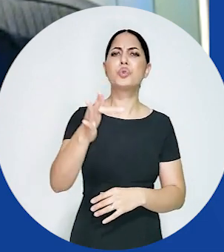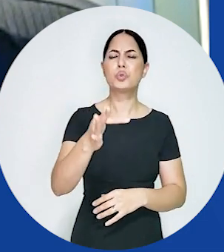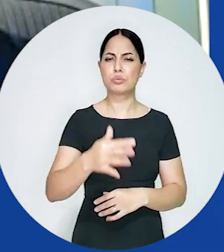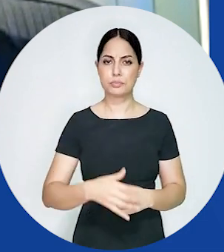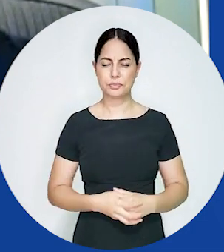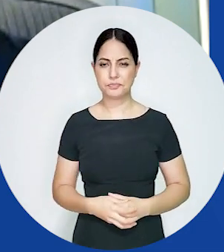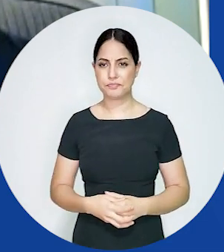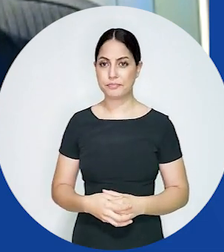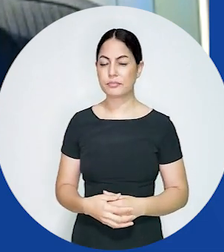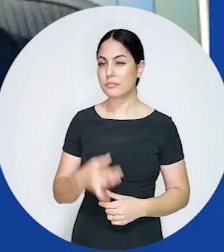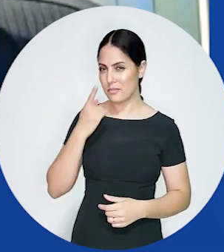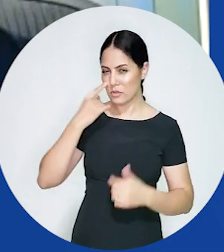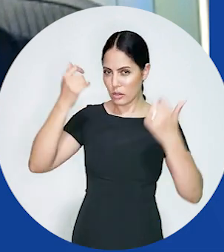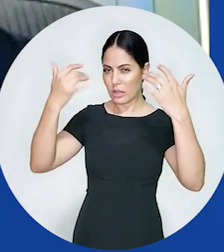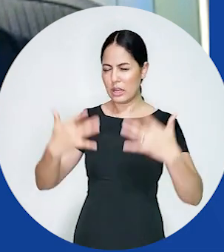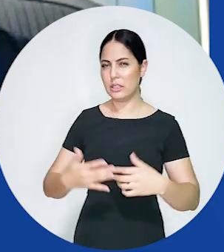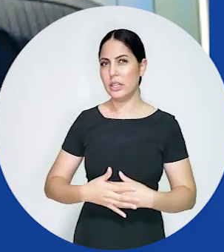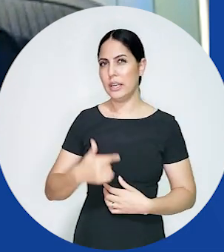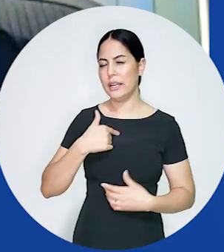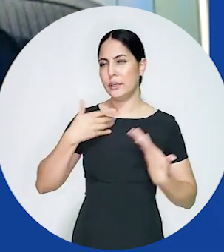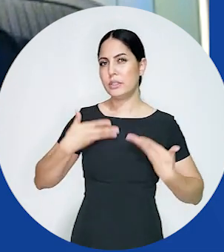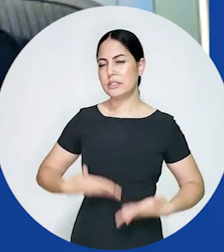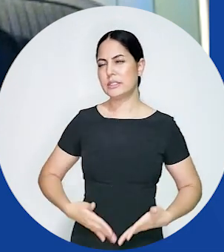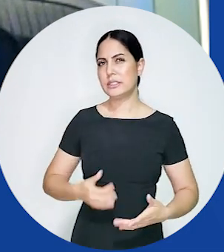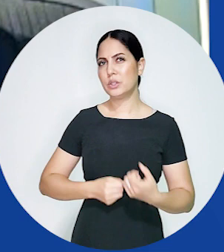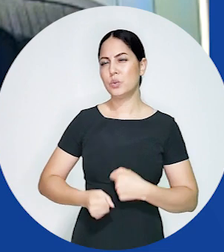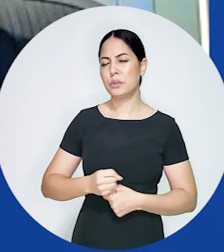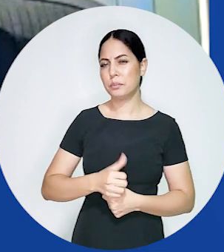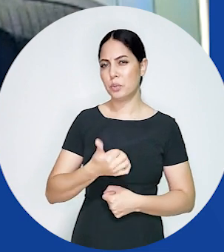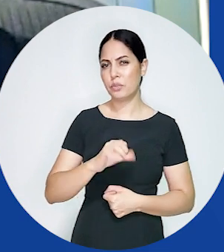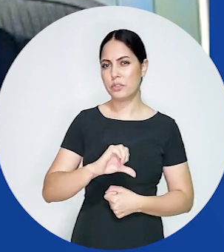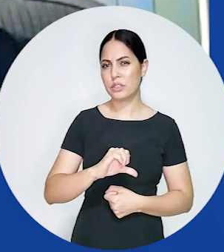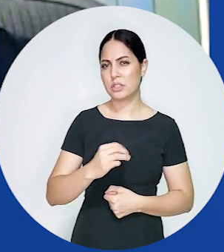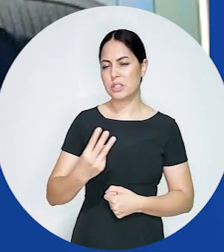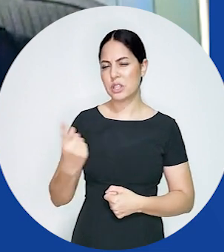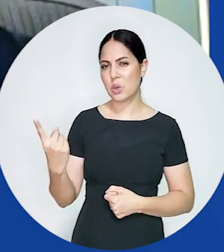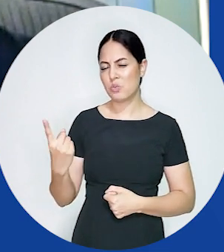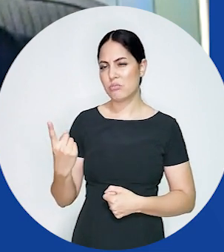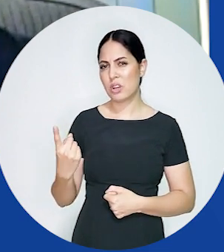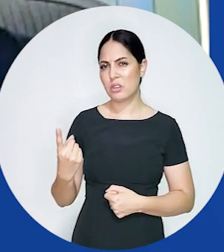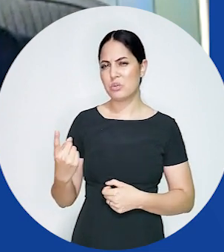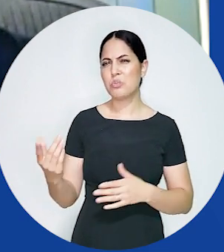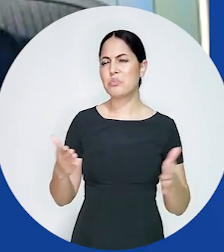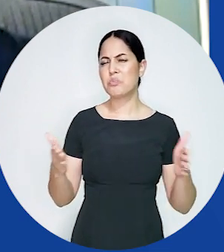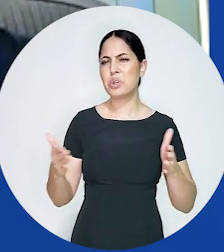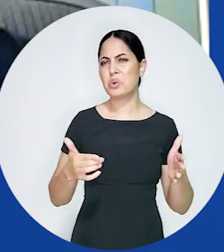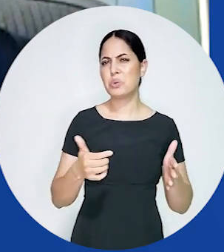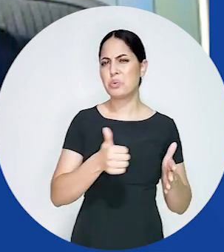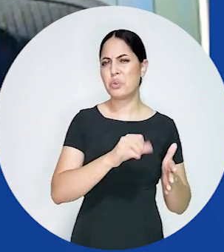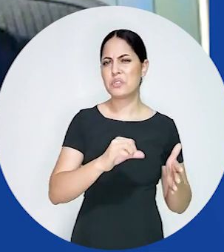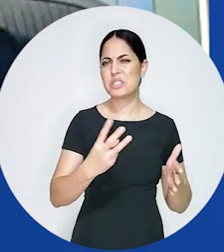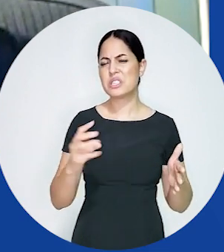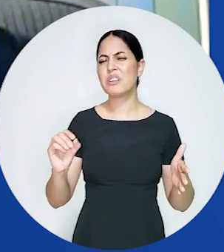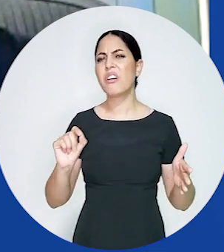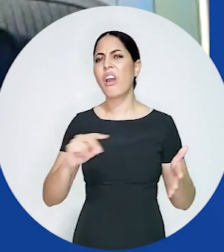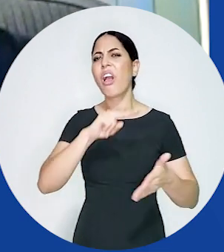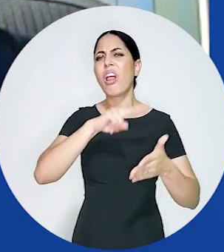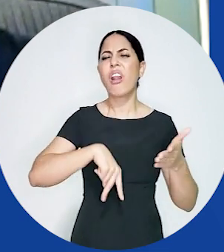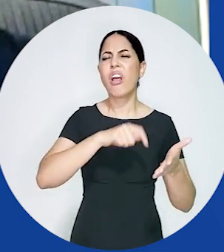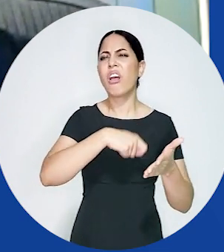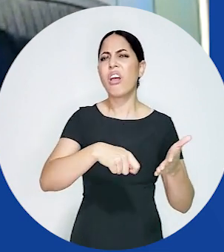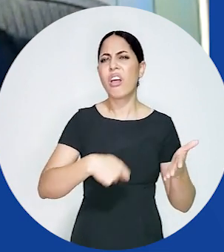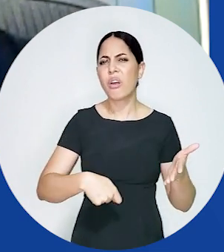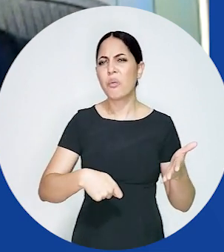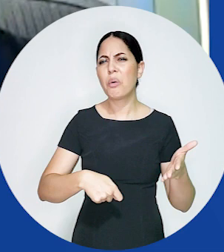do ensino? Eu nasci em 31. Nos anos 30, quem é que sabia ler e escrever? Uma